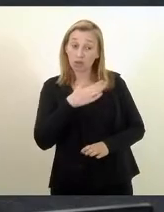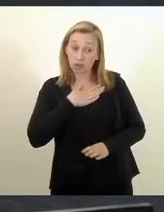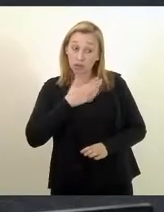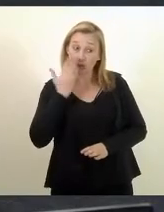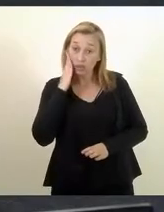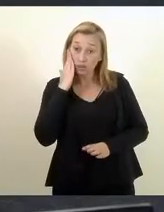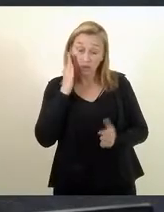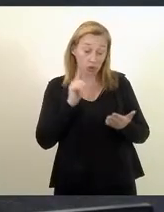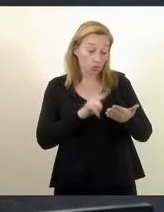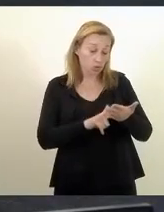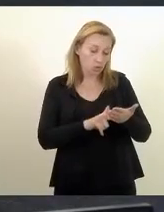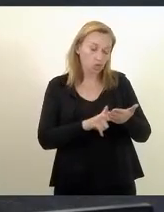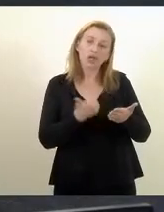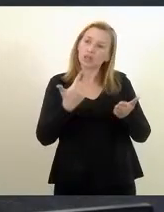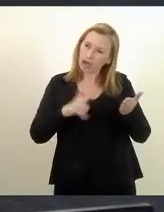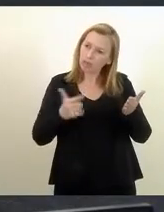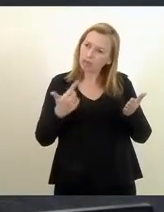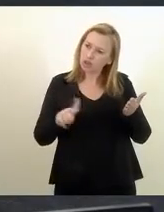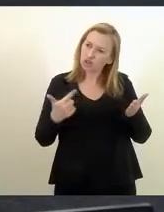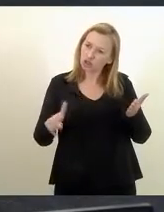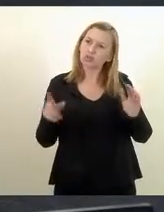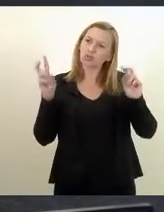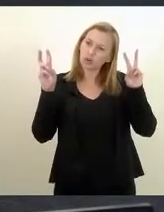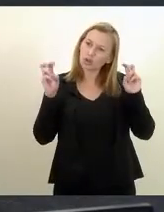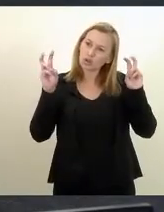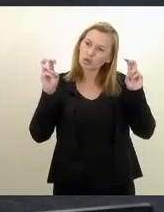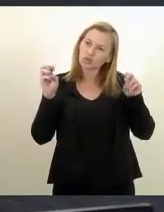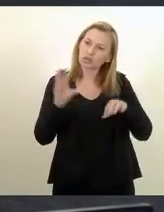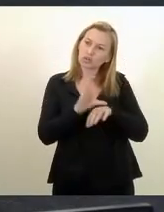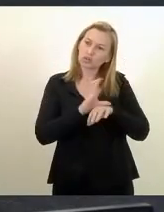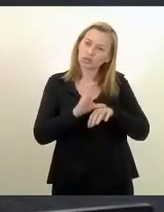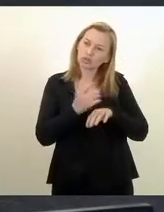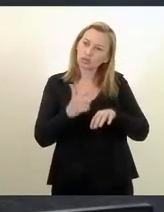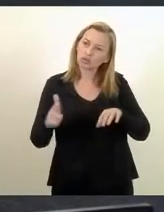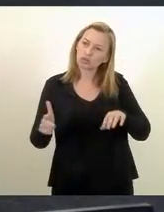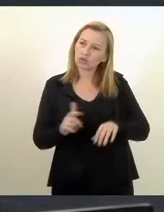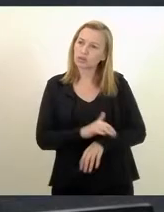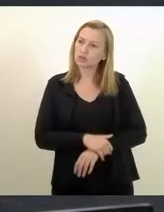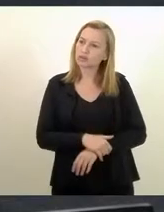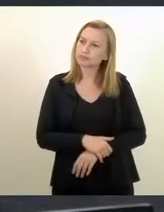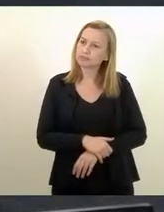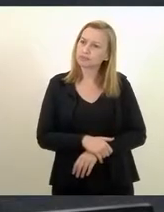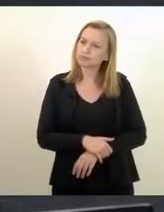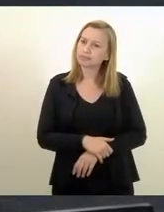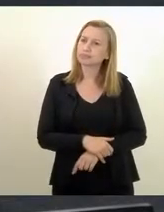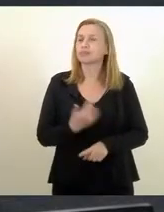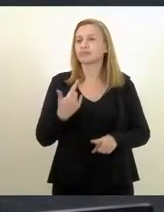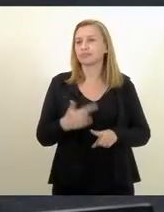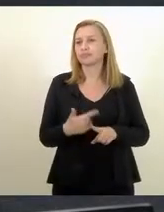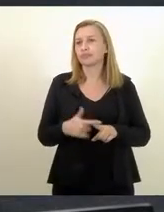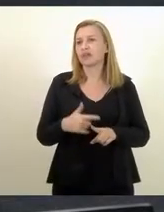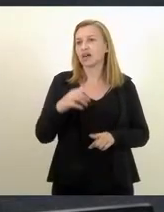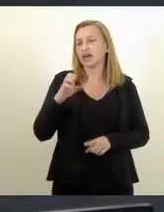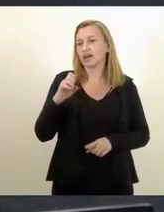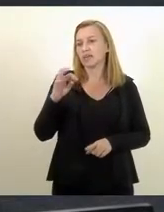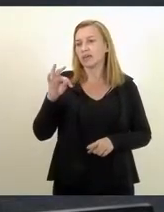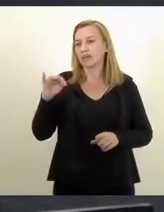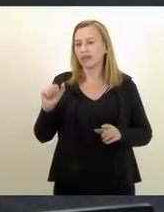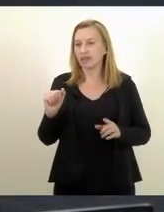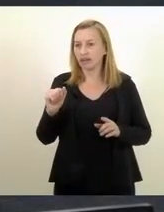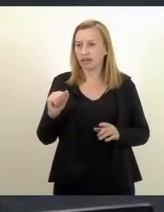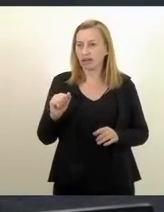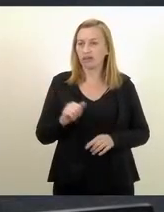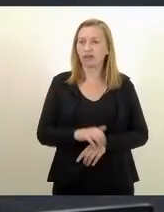está repetida a questão da inconstitucionalidade porque a emenda da emenda constitucional